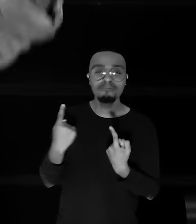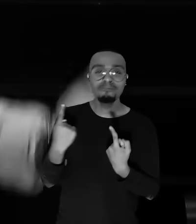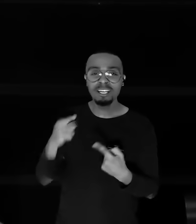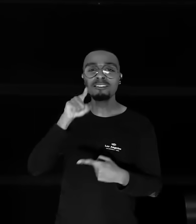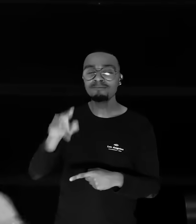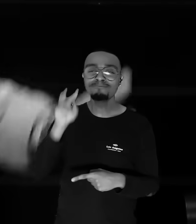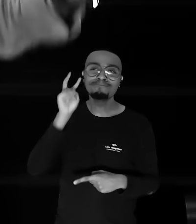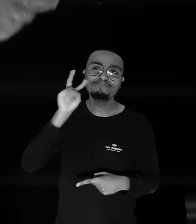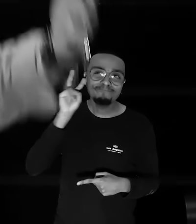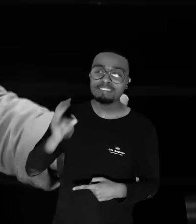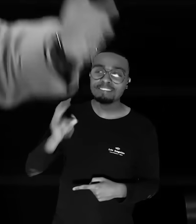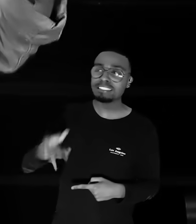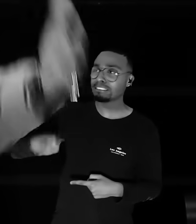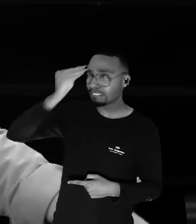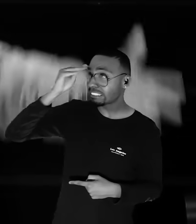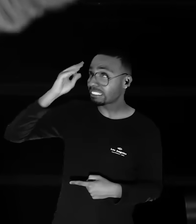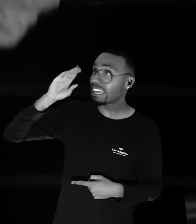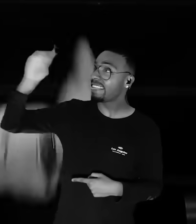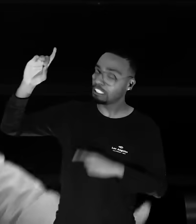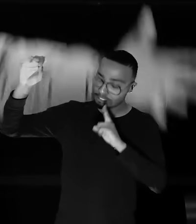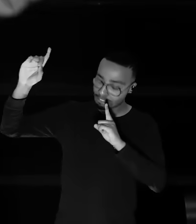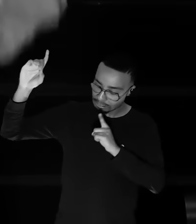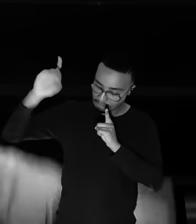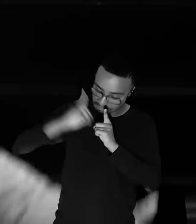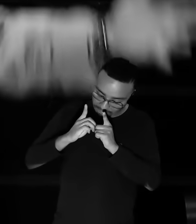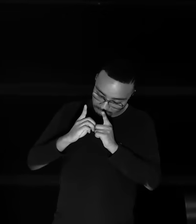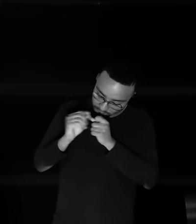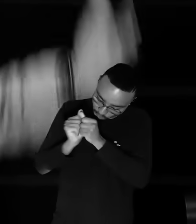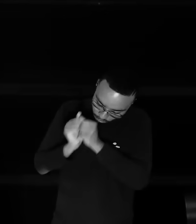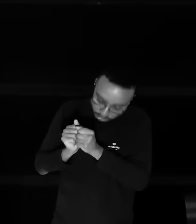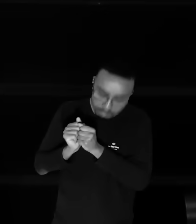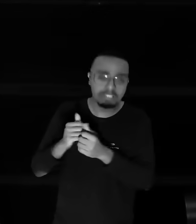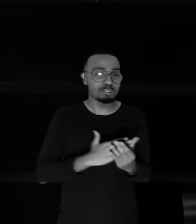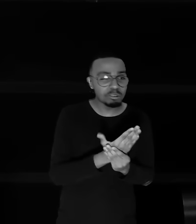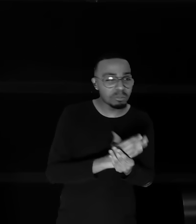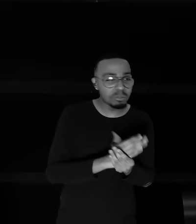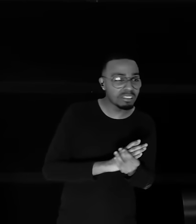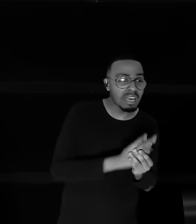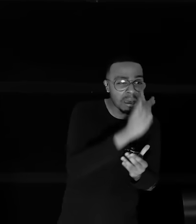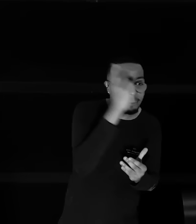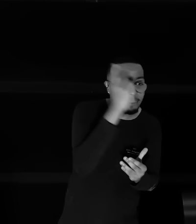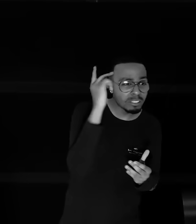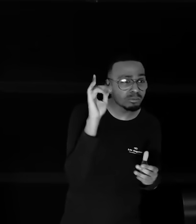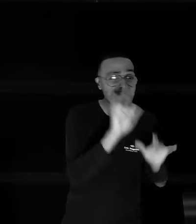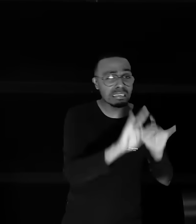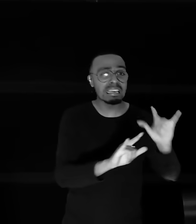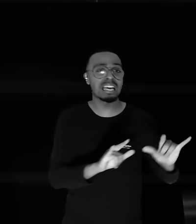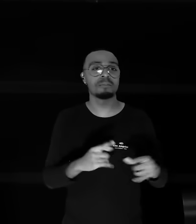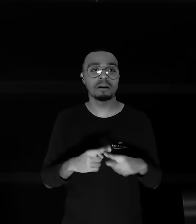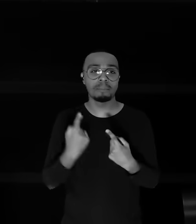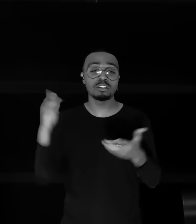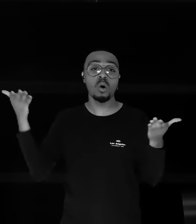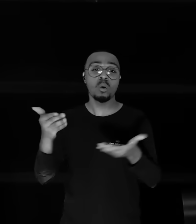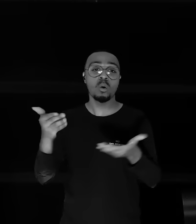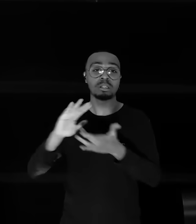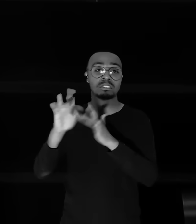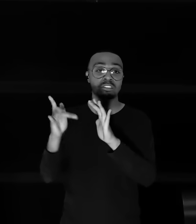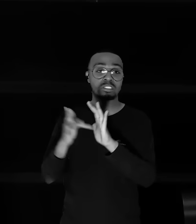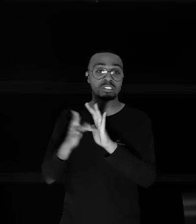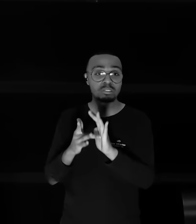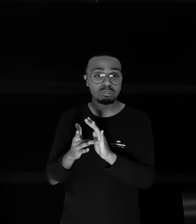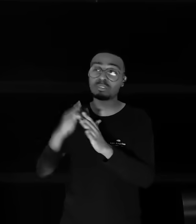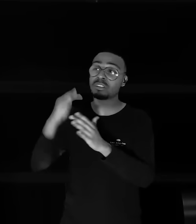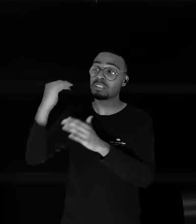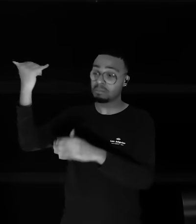Jesus está. E Jesus está dizendo: não saia daí. Mas hoje, o amor de Deus me fez escrever